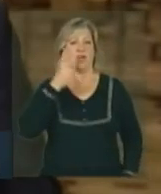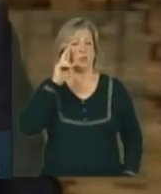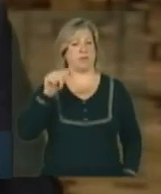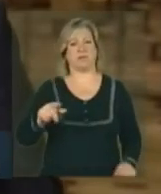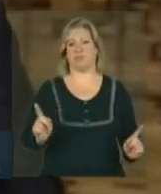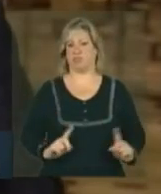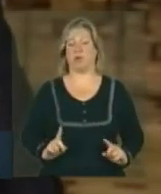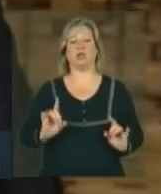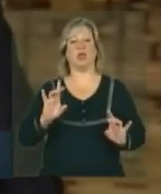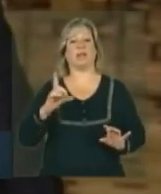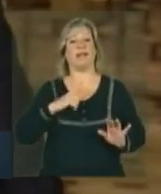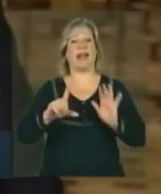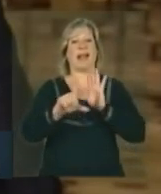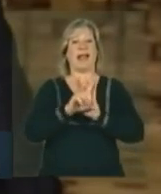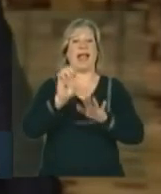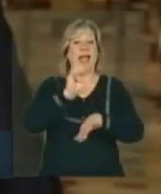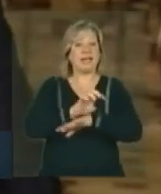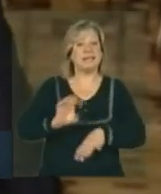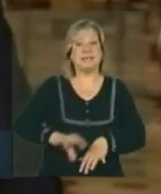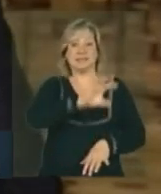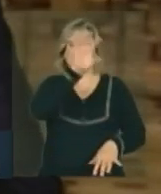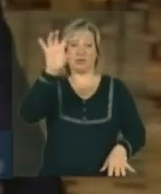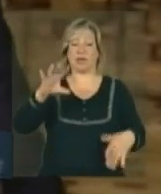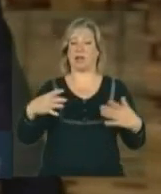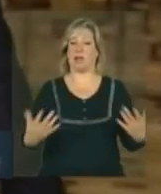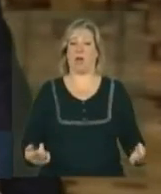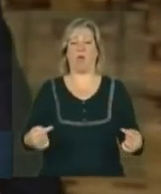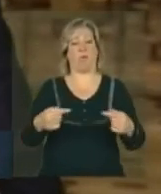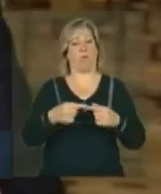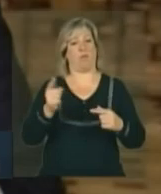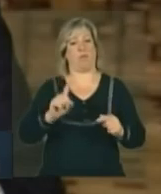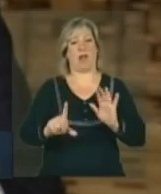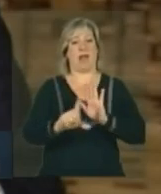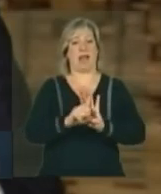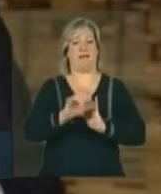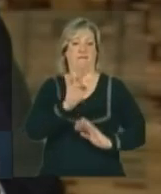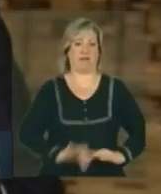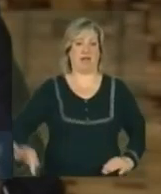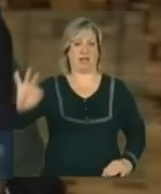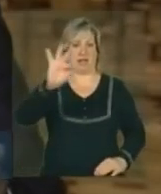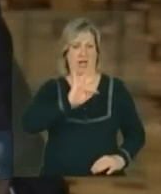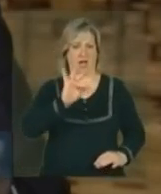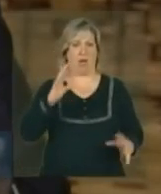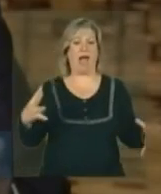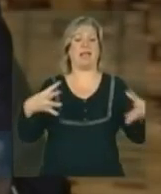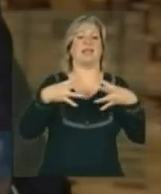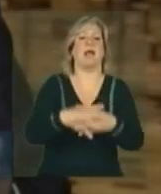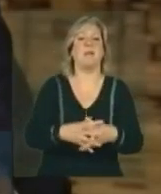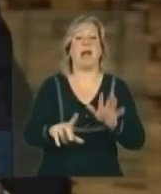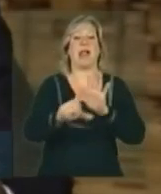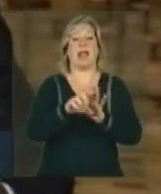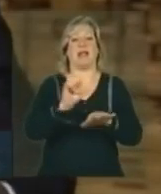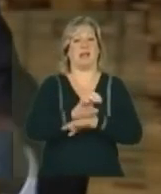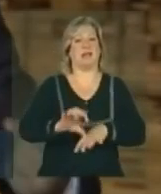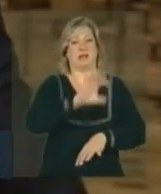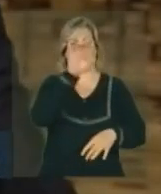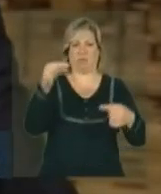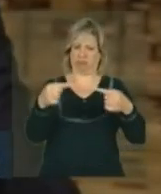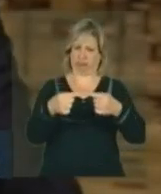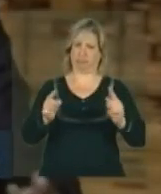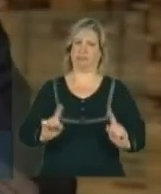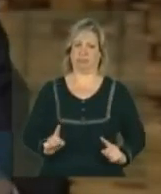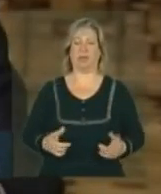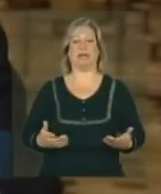leis estaduais. Então não caberia a uma lei federal intervir em leis aprovadas pelos legislativos